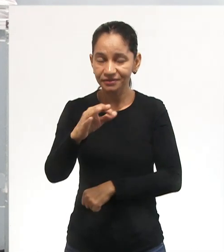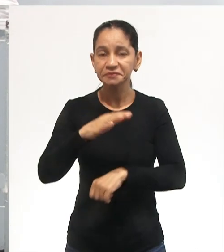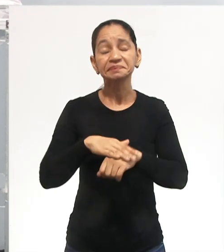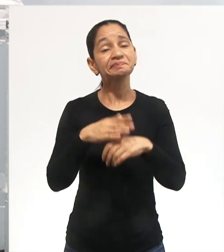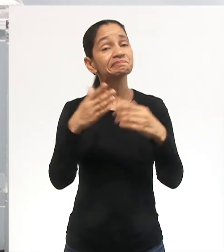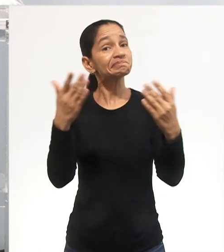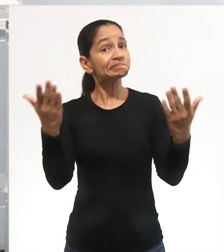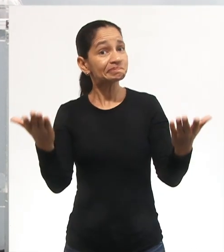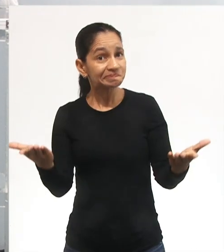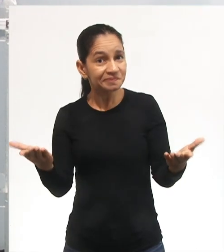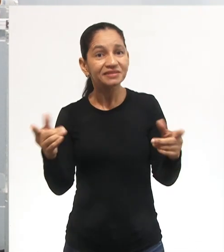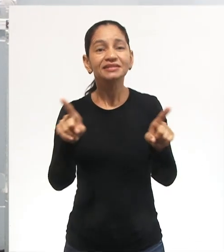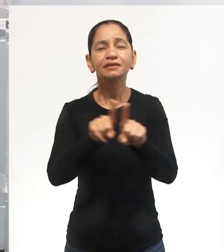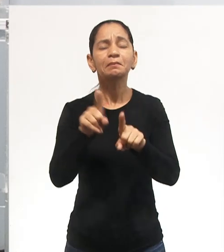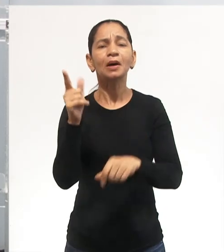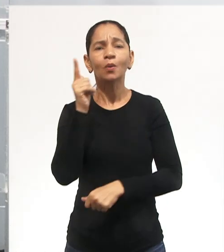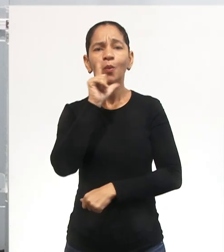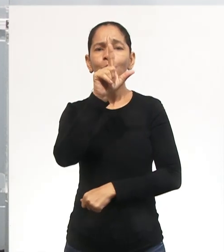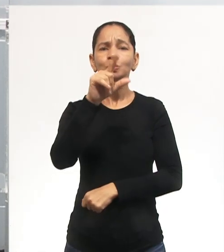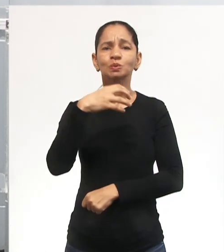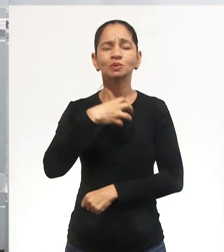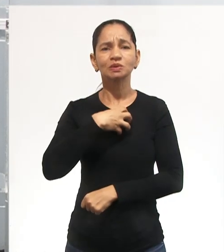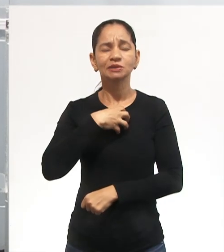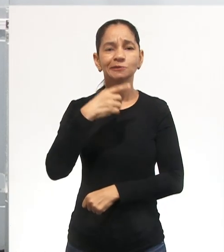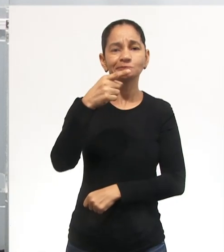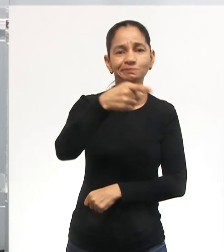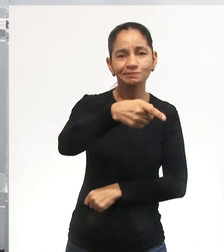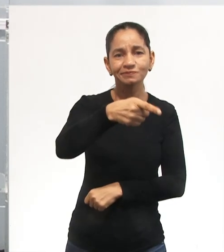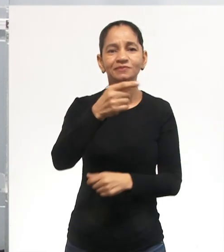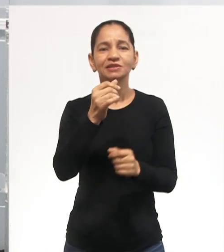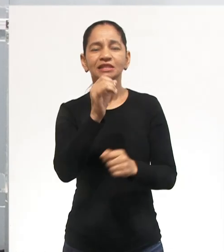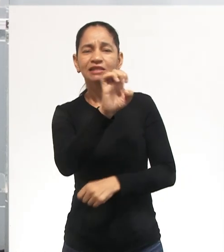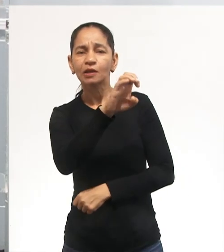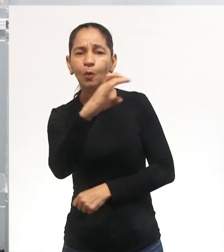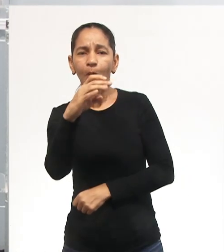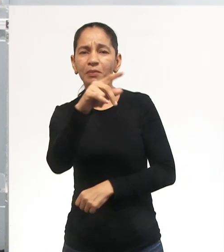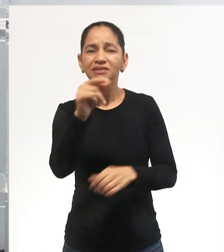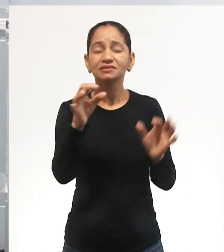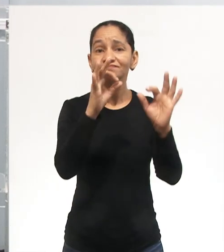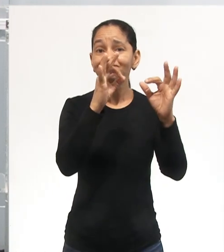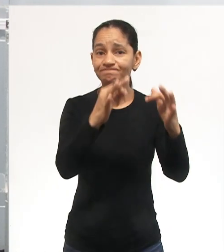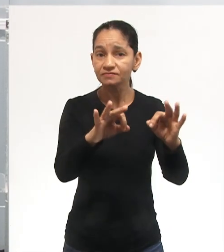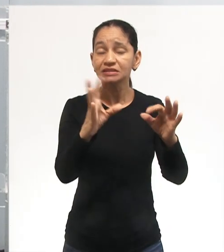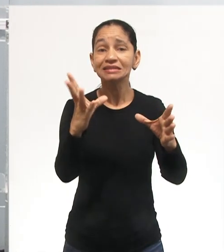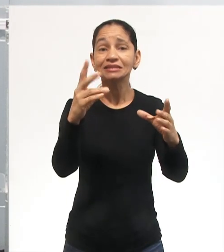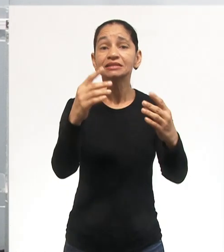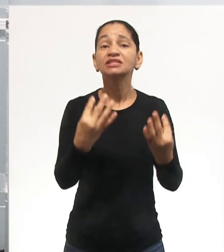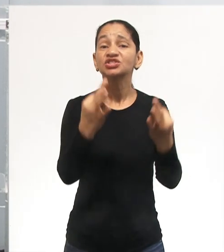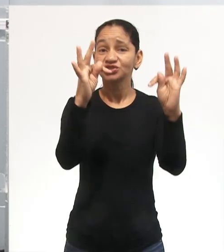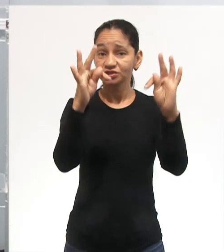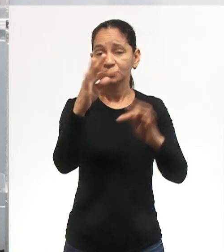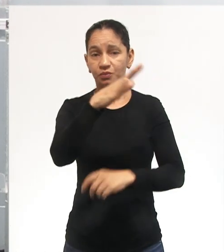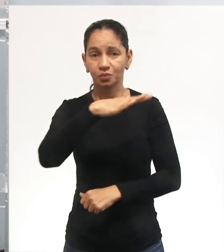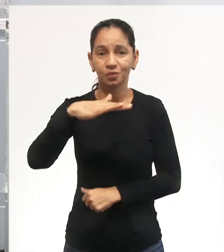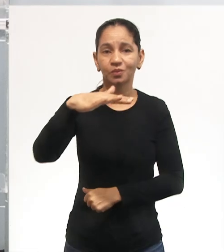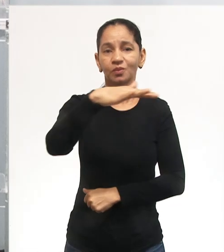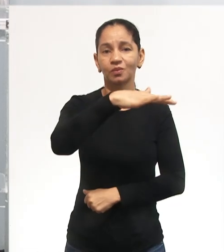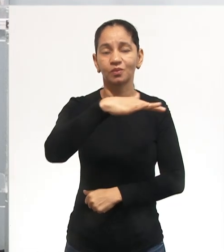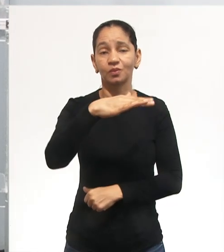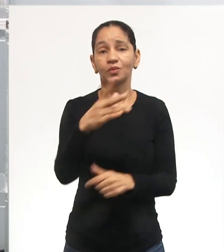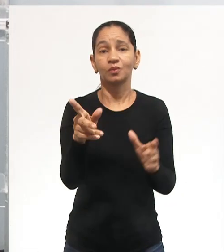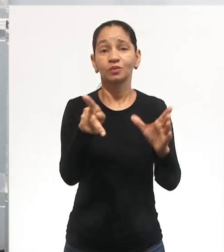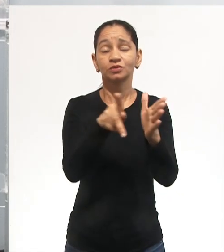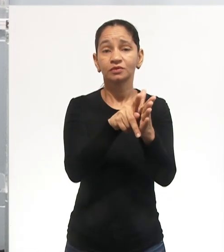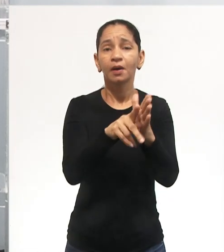aí, para a gente falar do comércio, compra e venda no meio digital, nós precisamos lembrar e entender